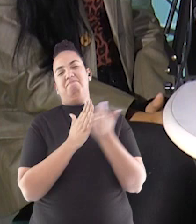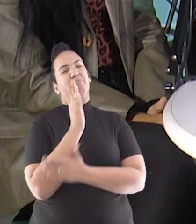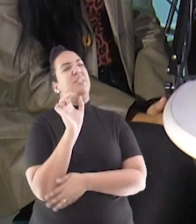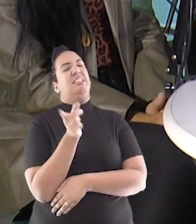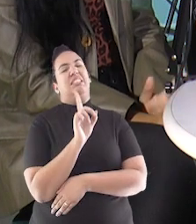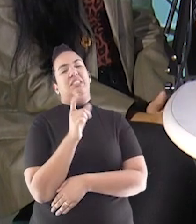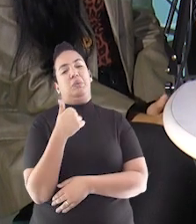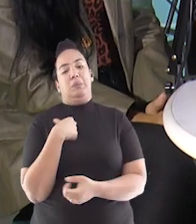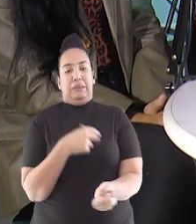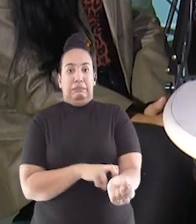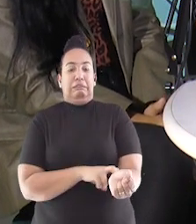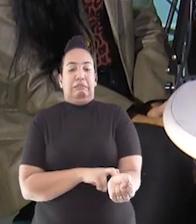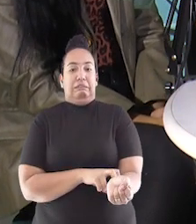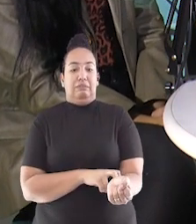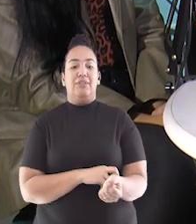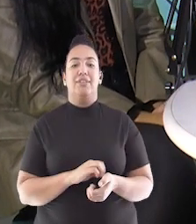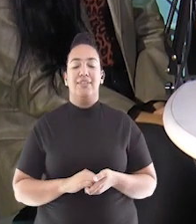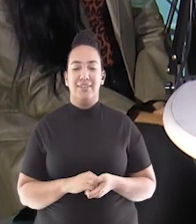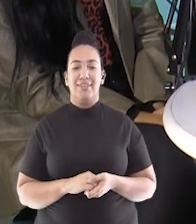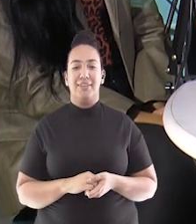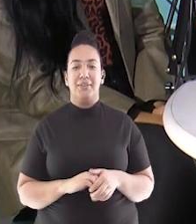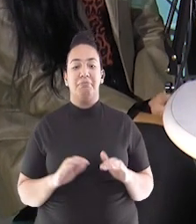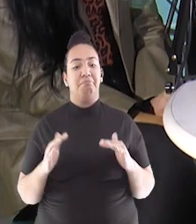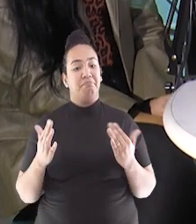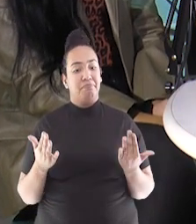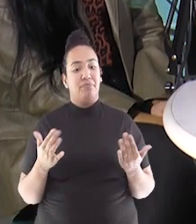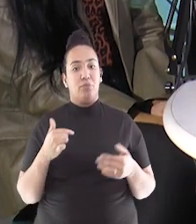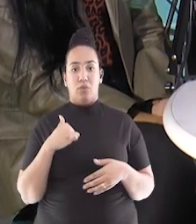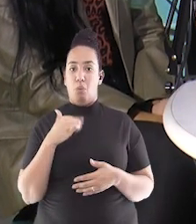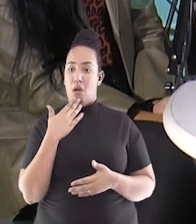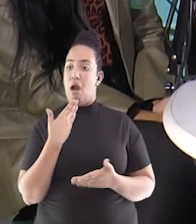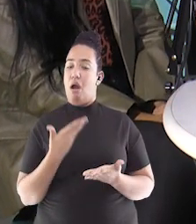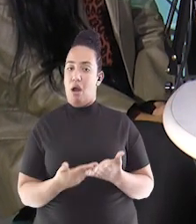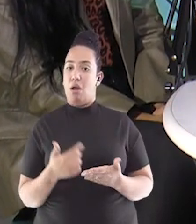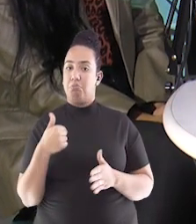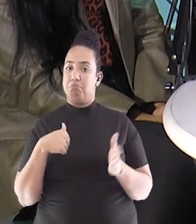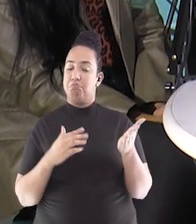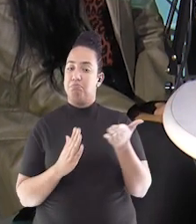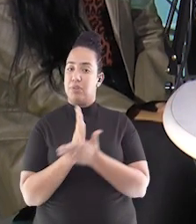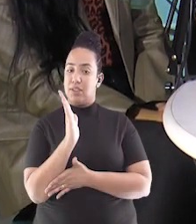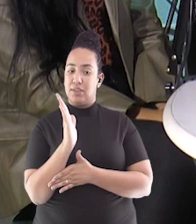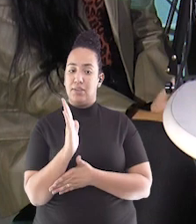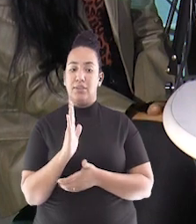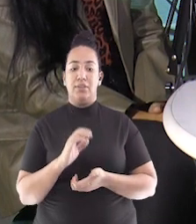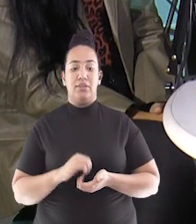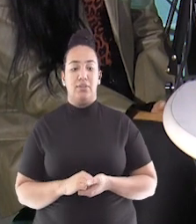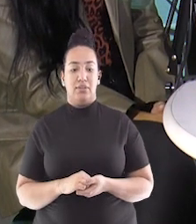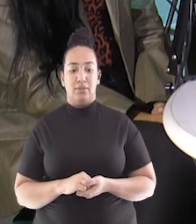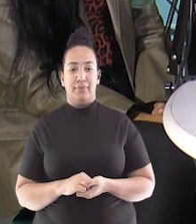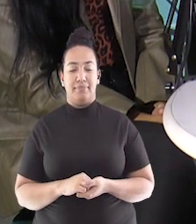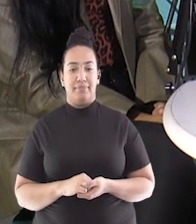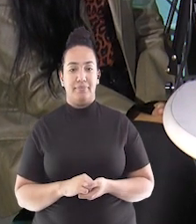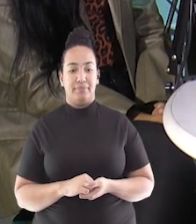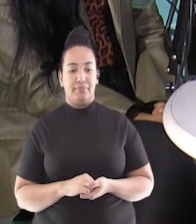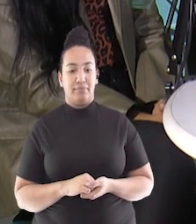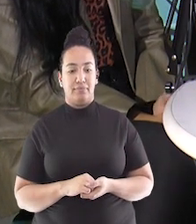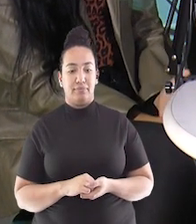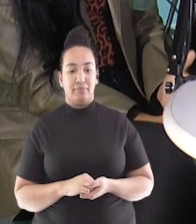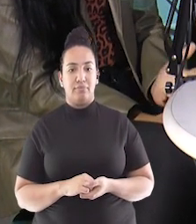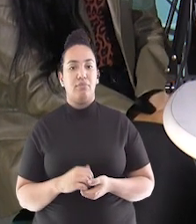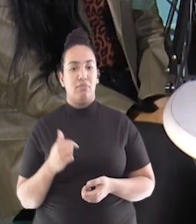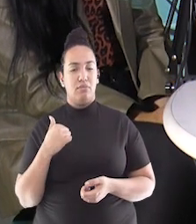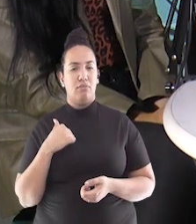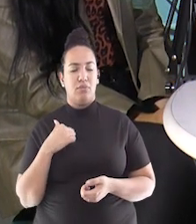primeira entrevista, eu fiquei muito nervosa. E, por incrível que pareça, eu passei entre 30. E eu